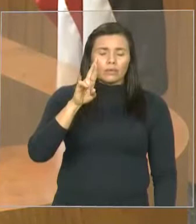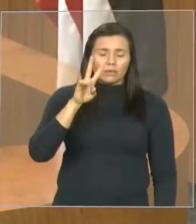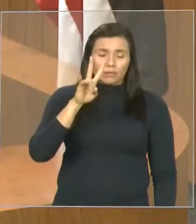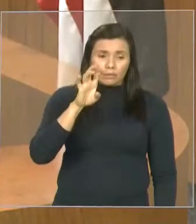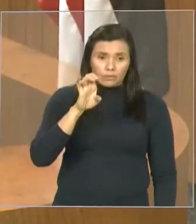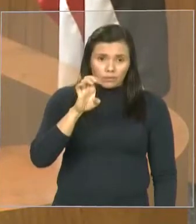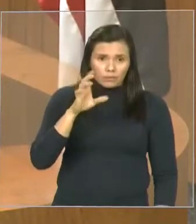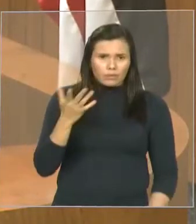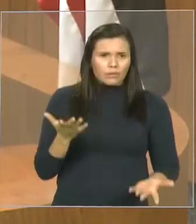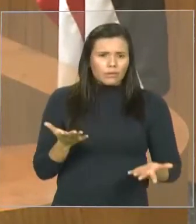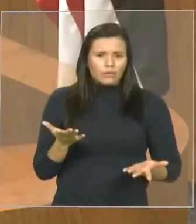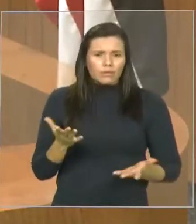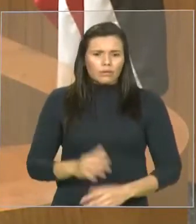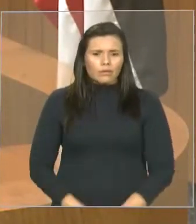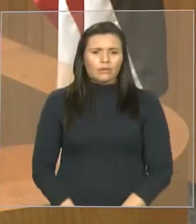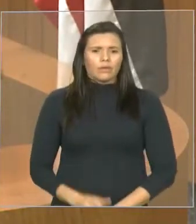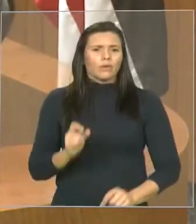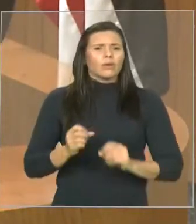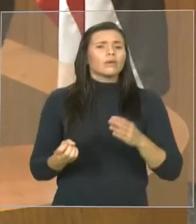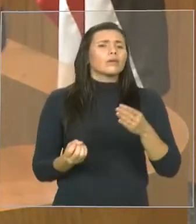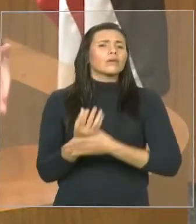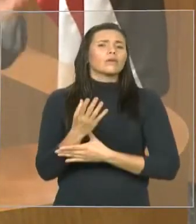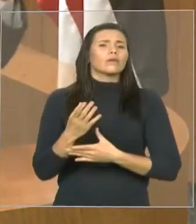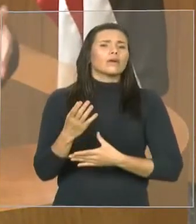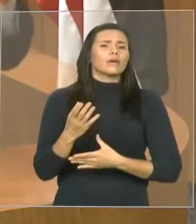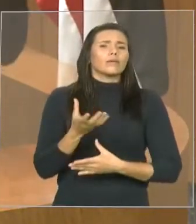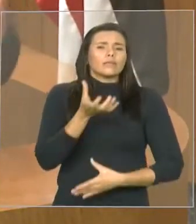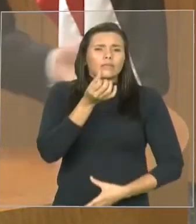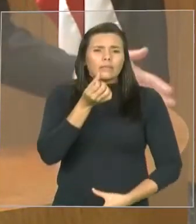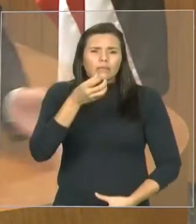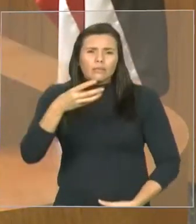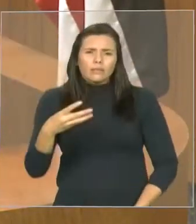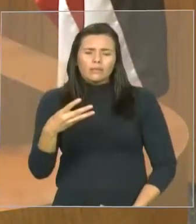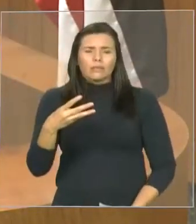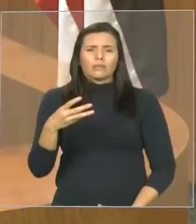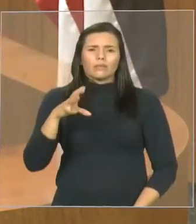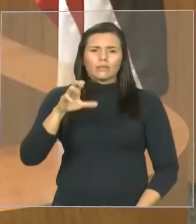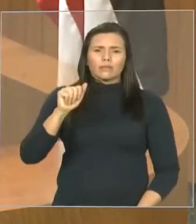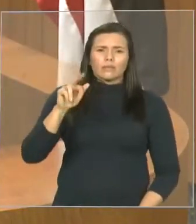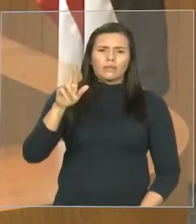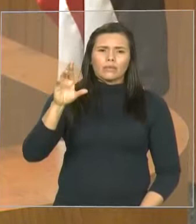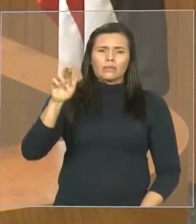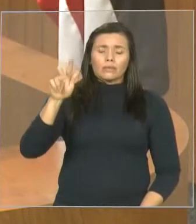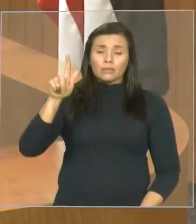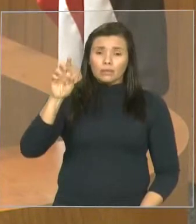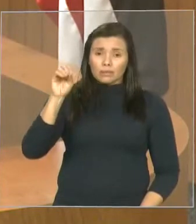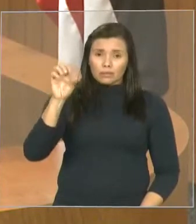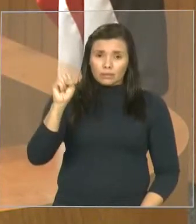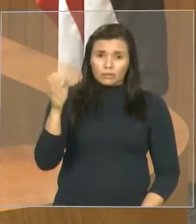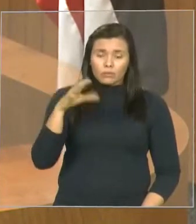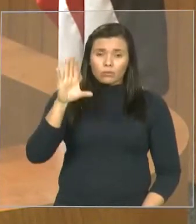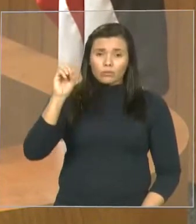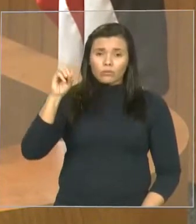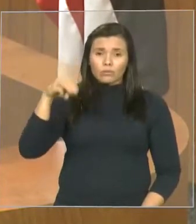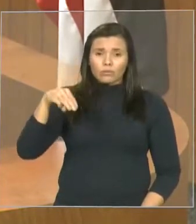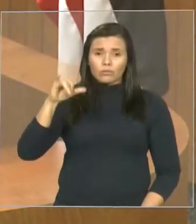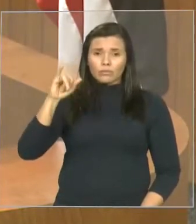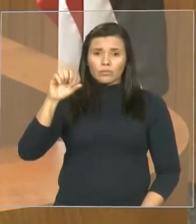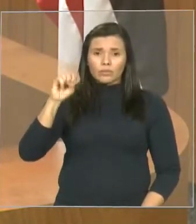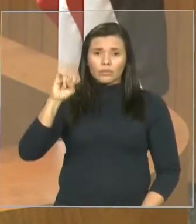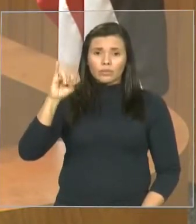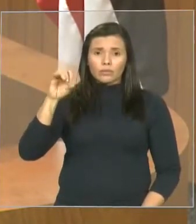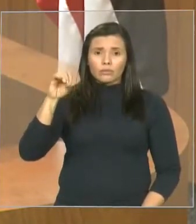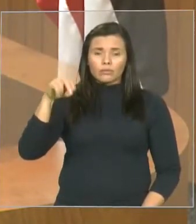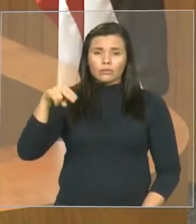realização de concurso público, ele prevê a criação de 63 cargos em comissão. Não era ele que defendia antes